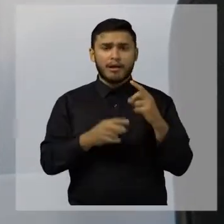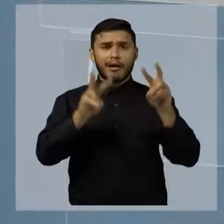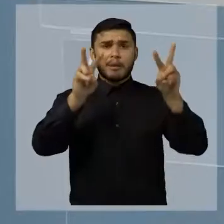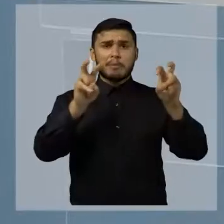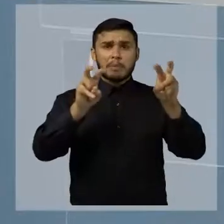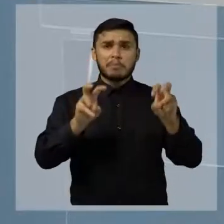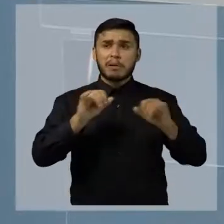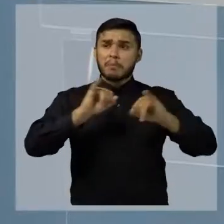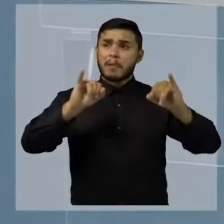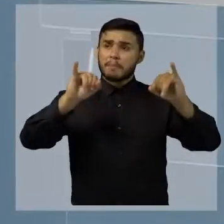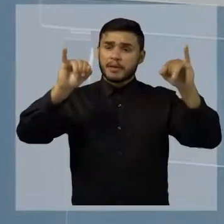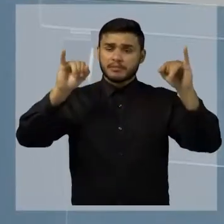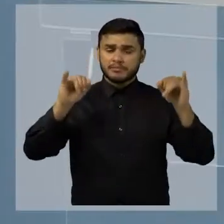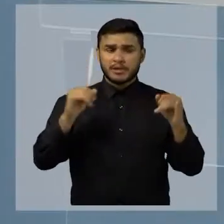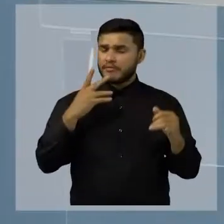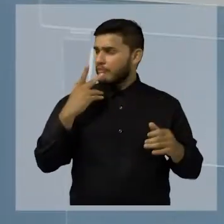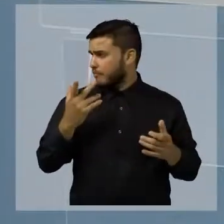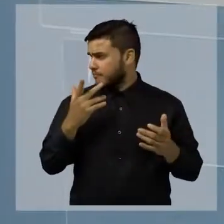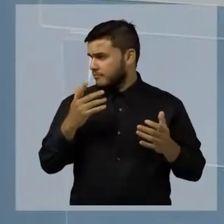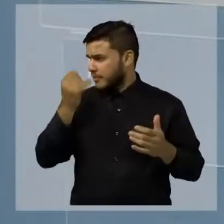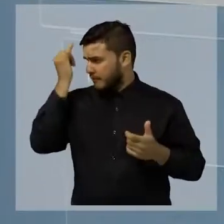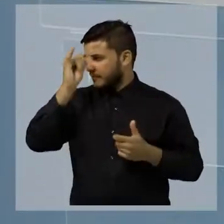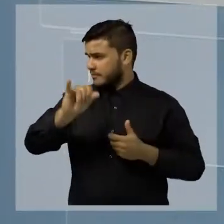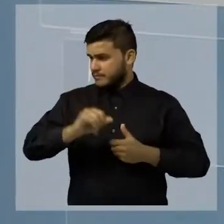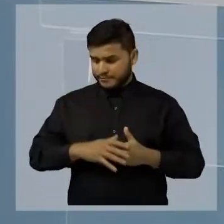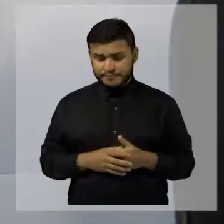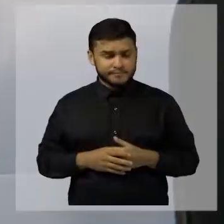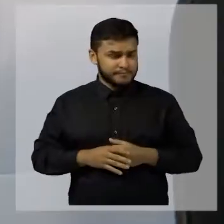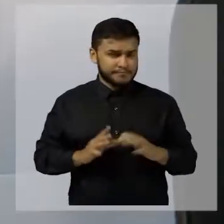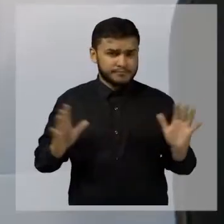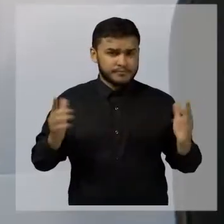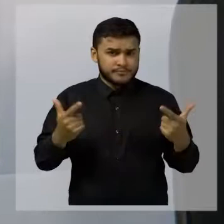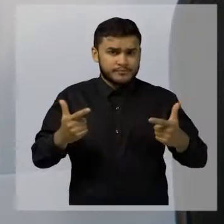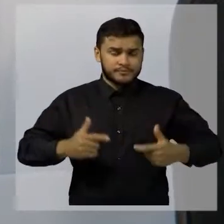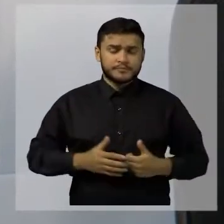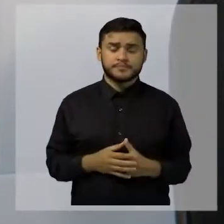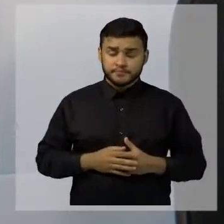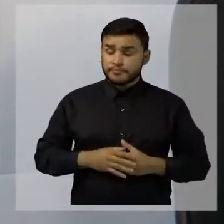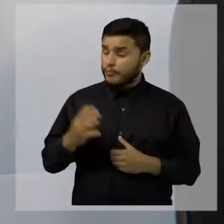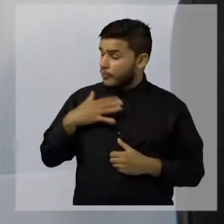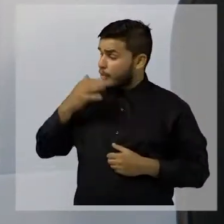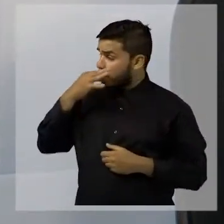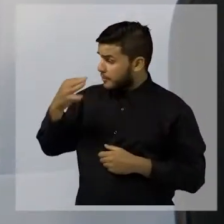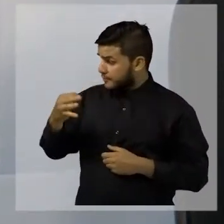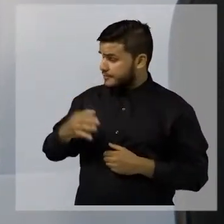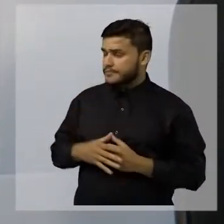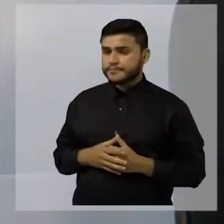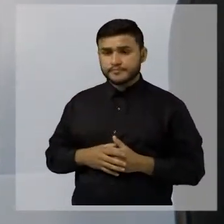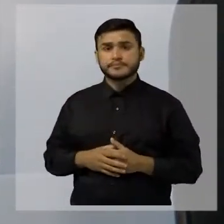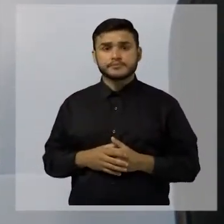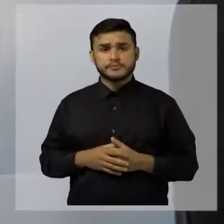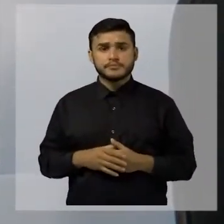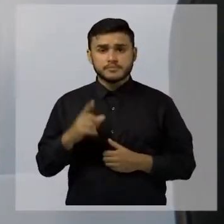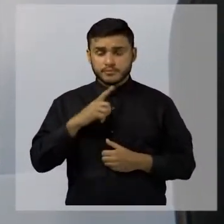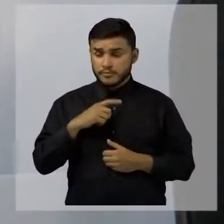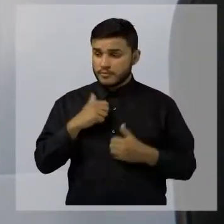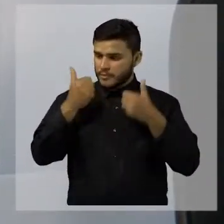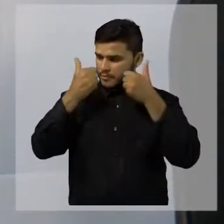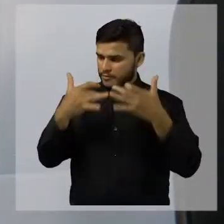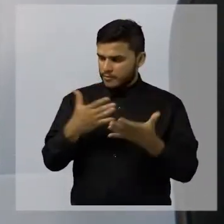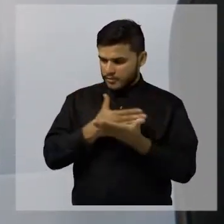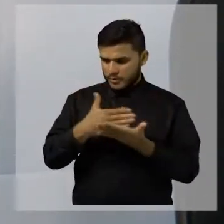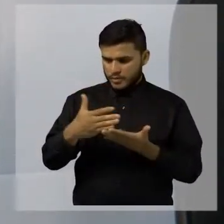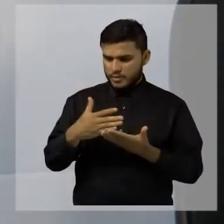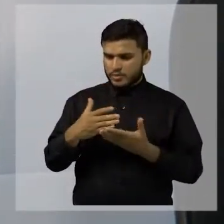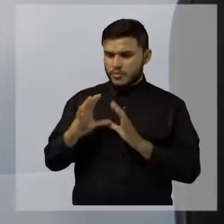pauta some. Por isso que eu acho que, de alguma maneira, o que eu noto? Eu noto esse primeiro bloco que eu falei,